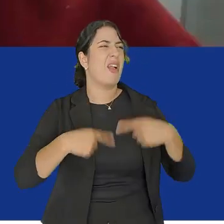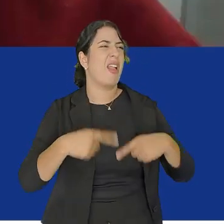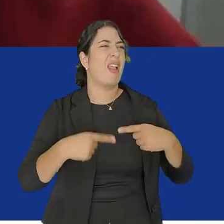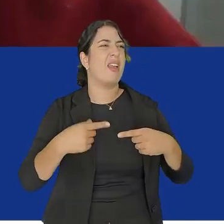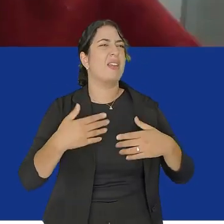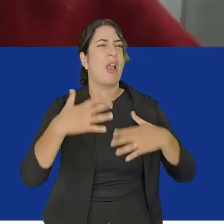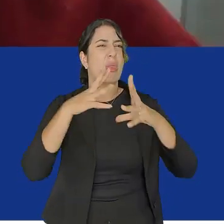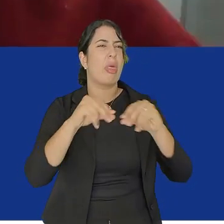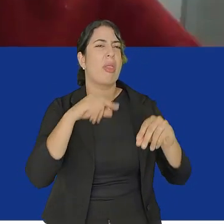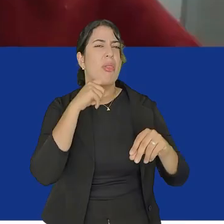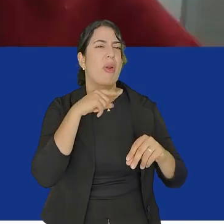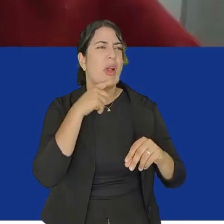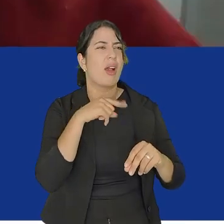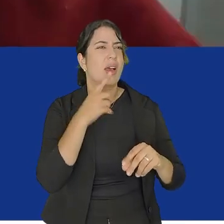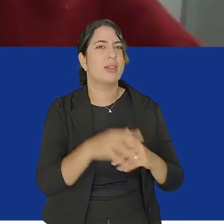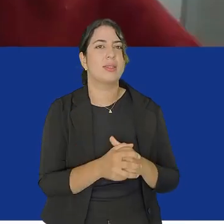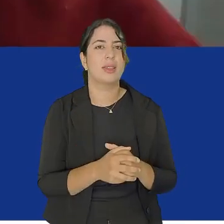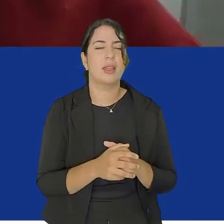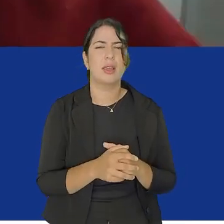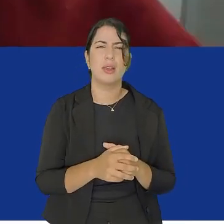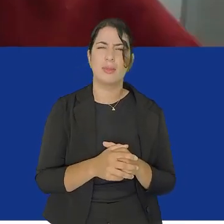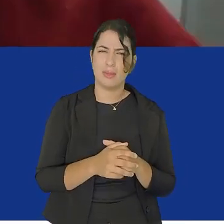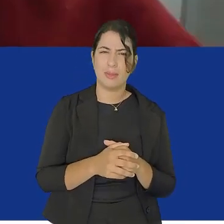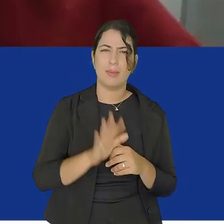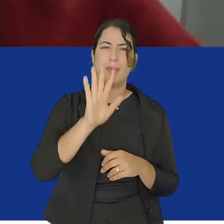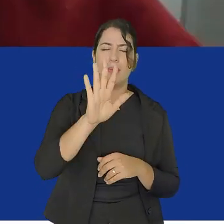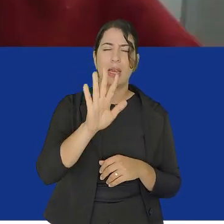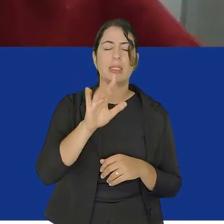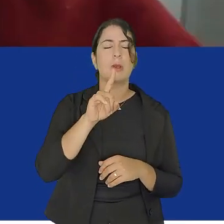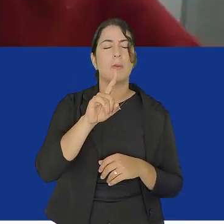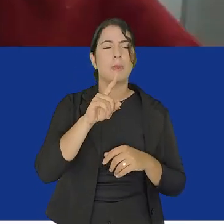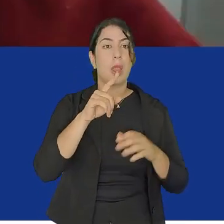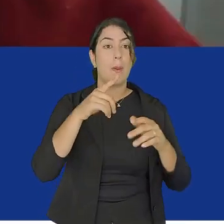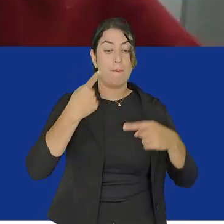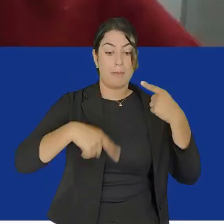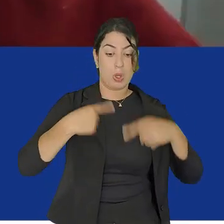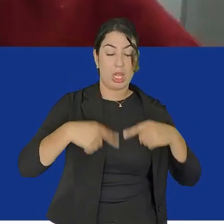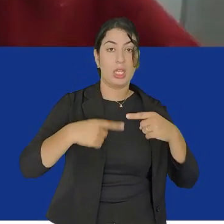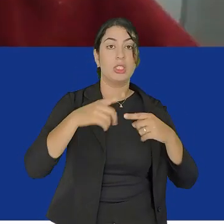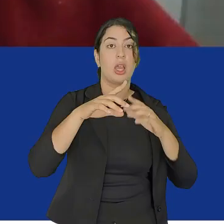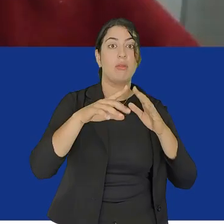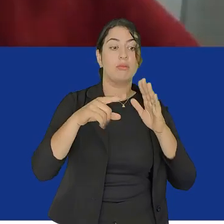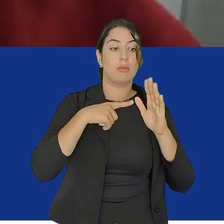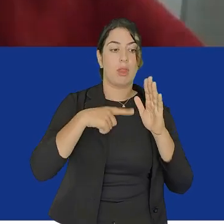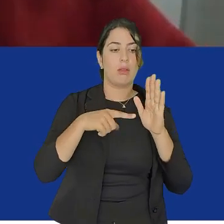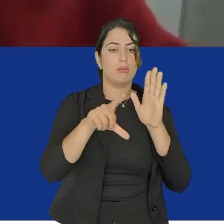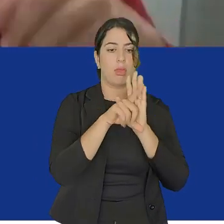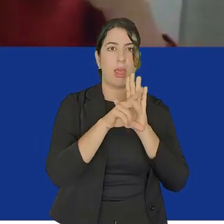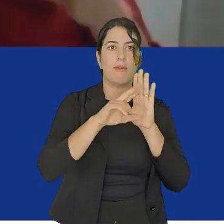não vai ter mais assédio, mas é a garantia de que isso não ficará no silêncio, que há um espaço